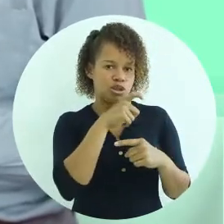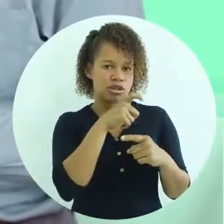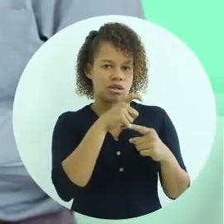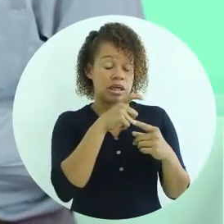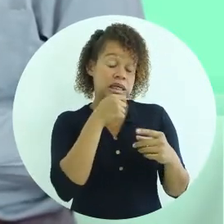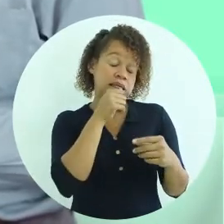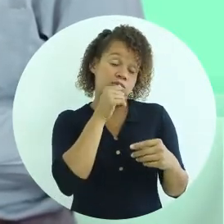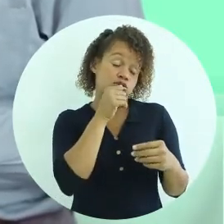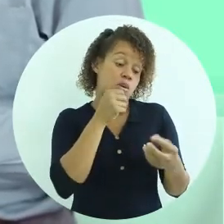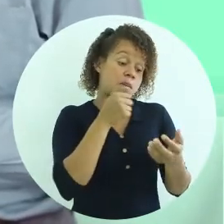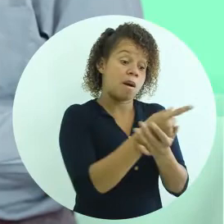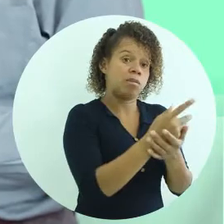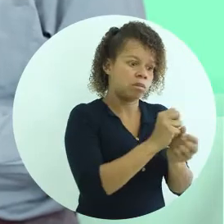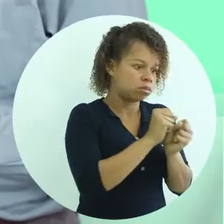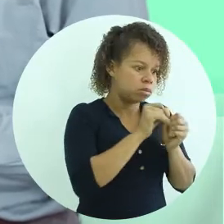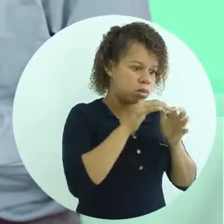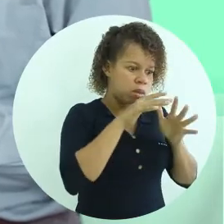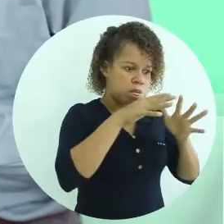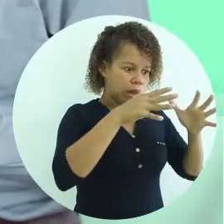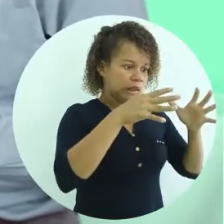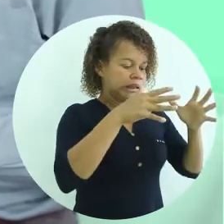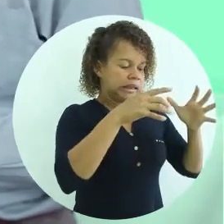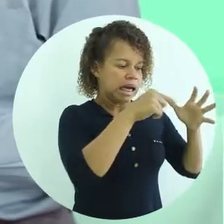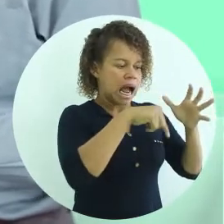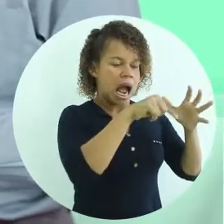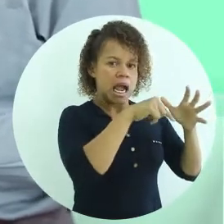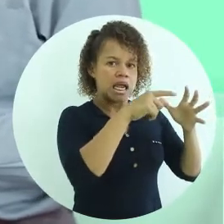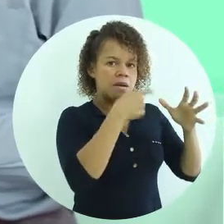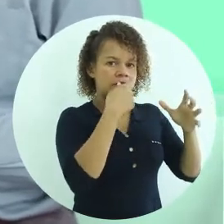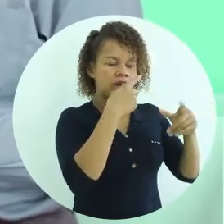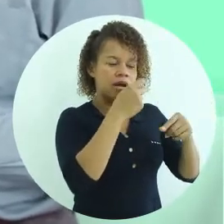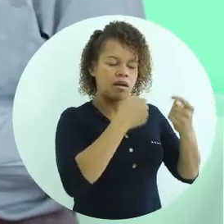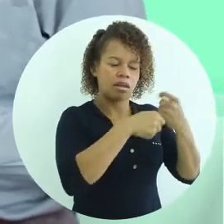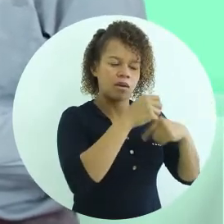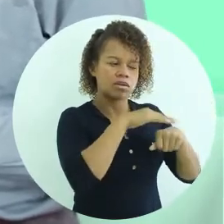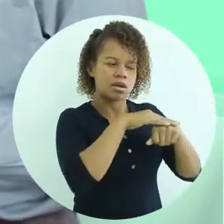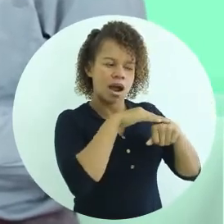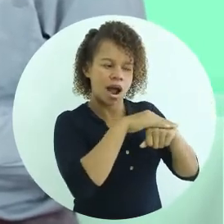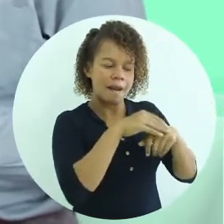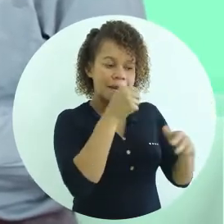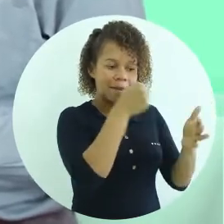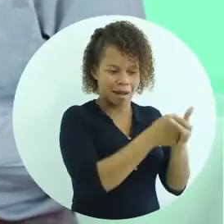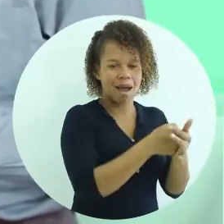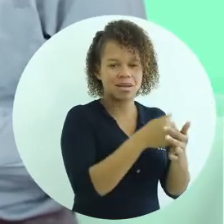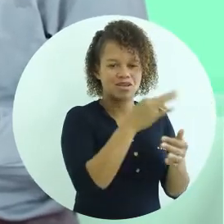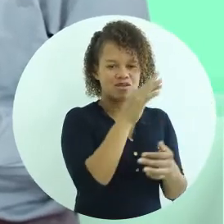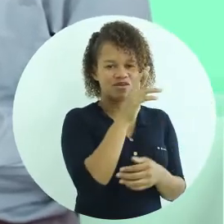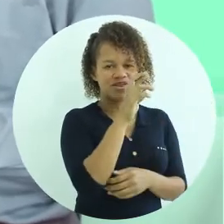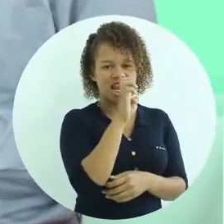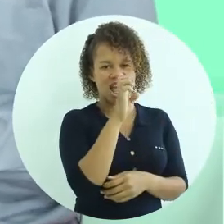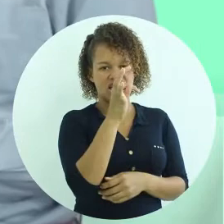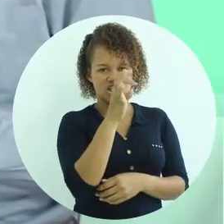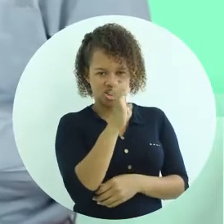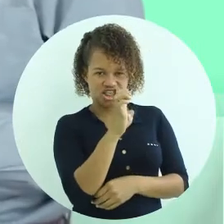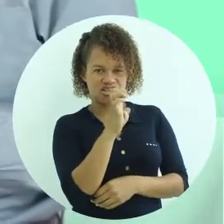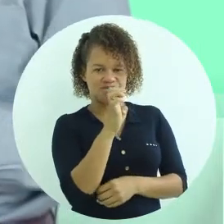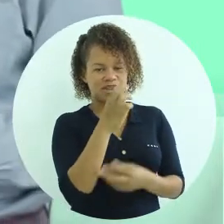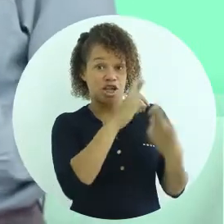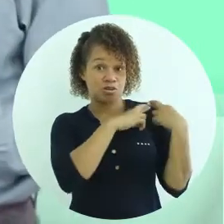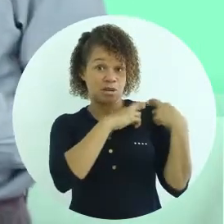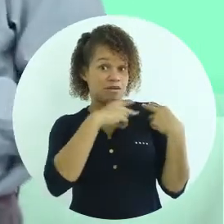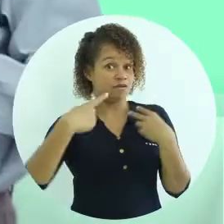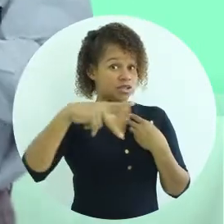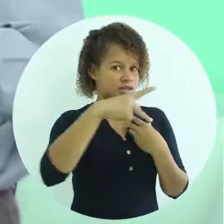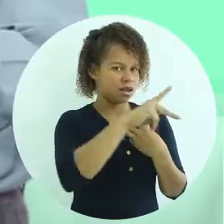compra muito grande, aí eu poderia talvez negociar aí também, que eles pagassem o frete, a responsabilidade fosse deles. Né? E ele